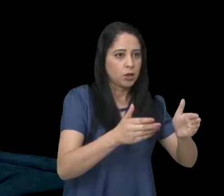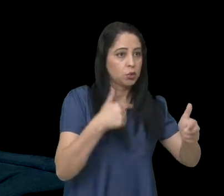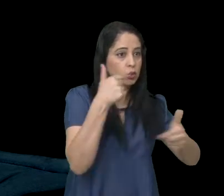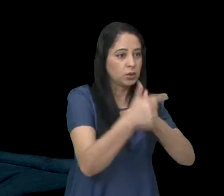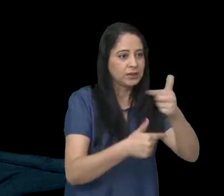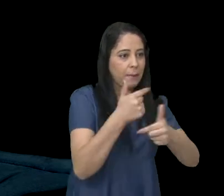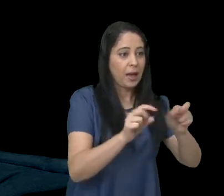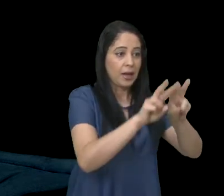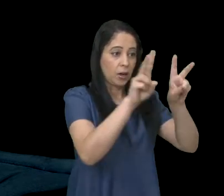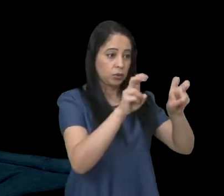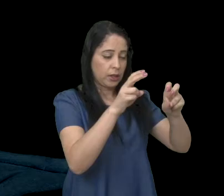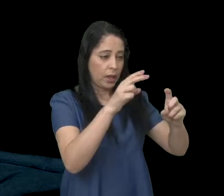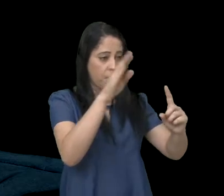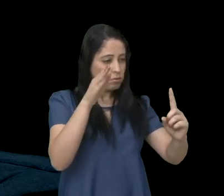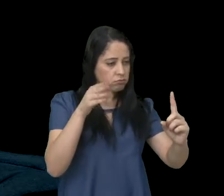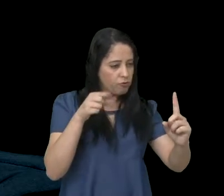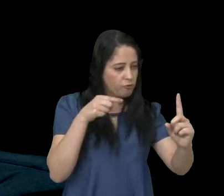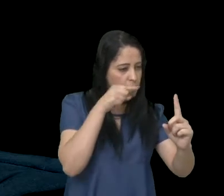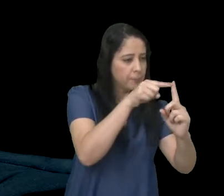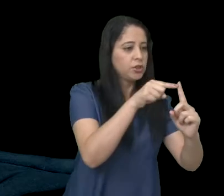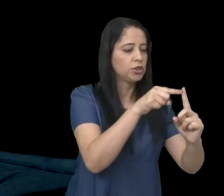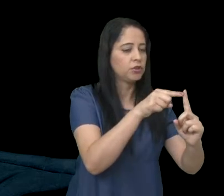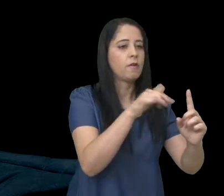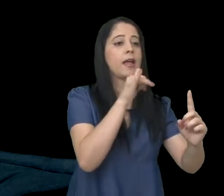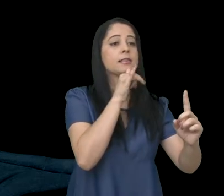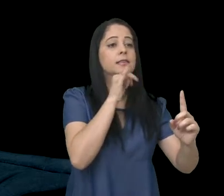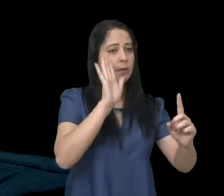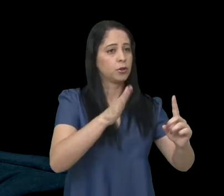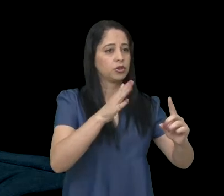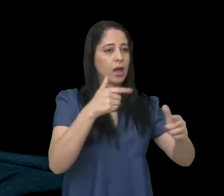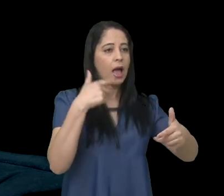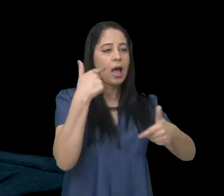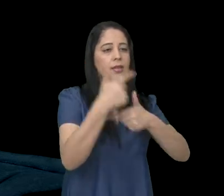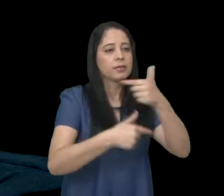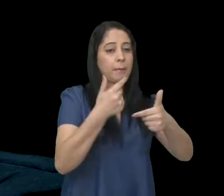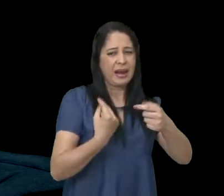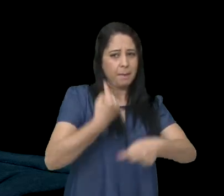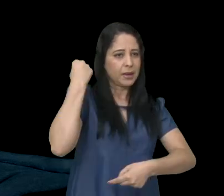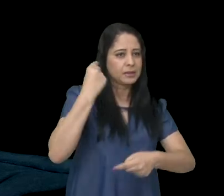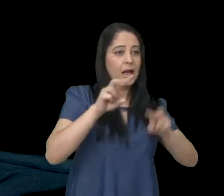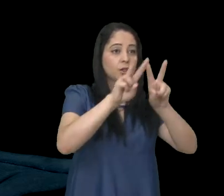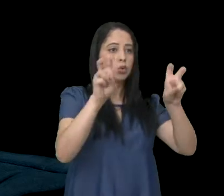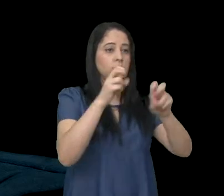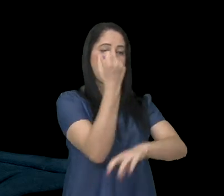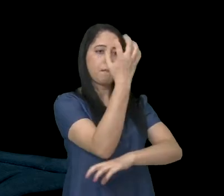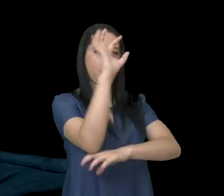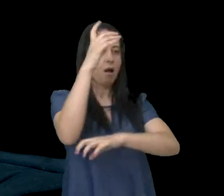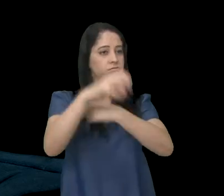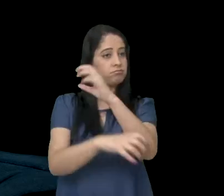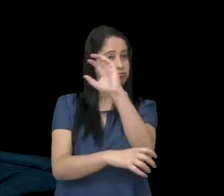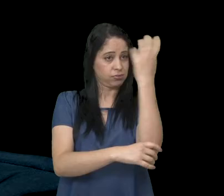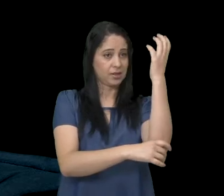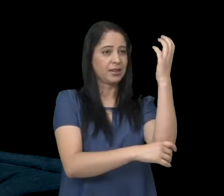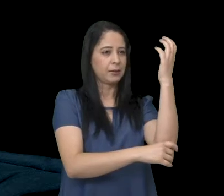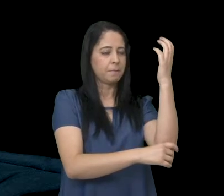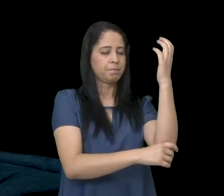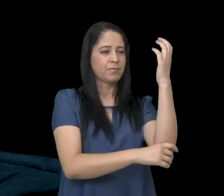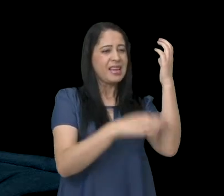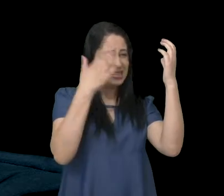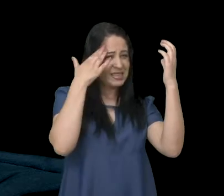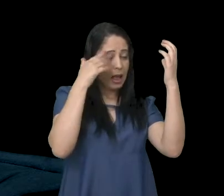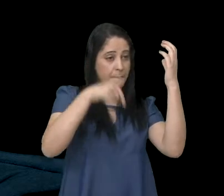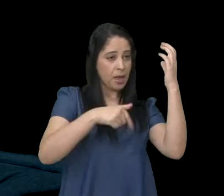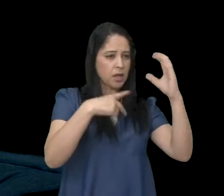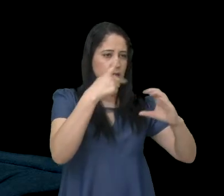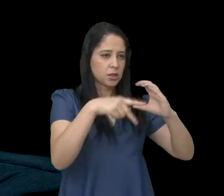mais com uma questão, né? Eu já trabalhei muito com a questão ambiental, quando foi aquele ano que a gente teve uma mudança na